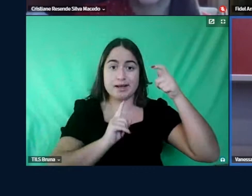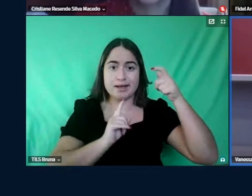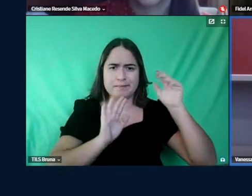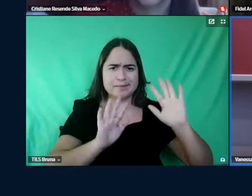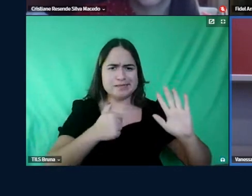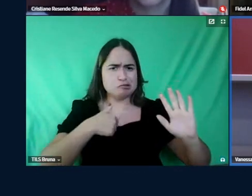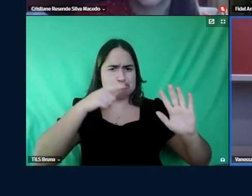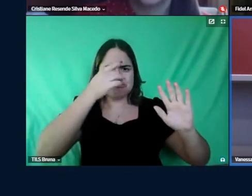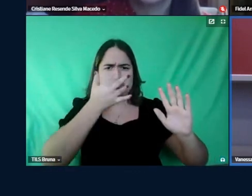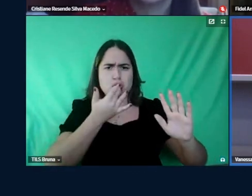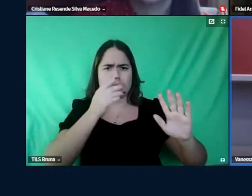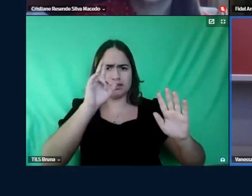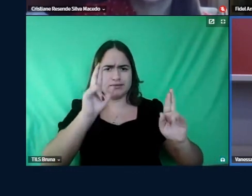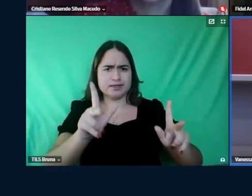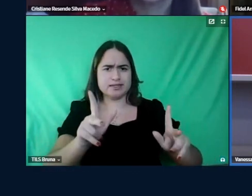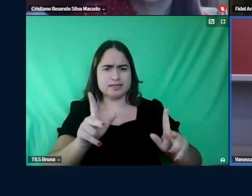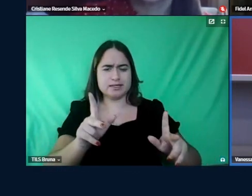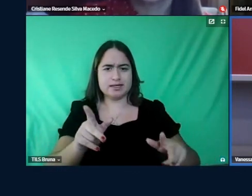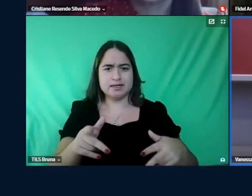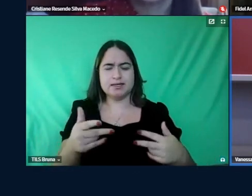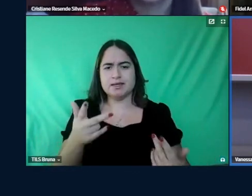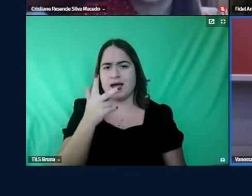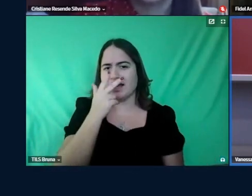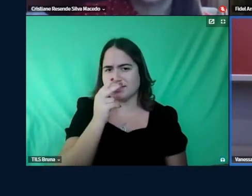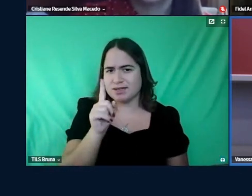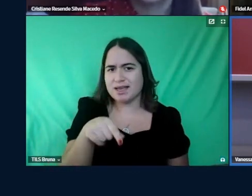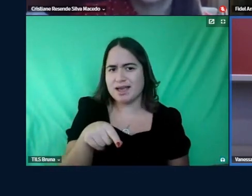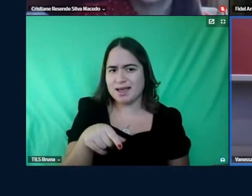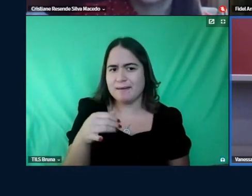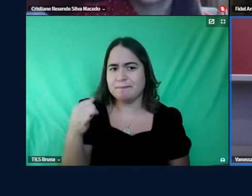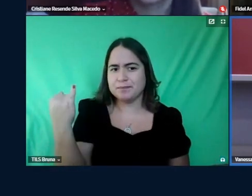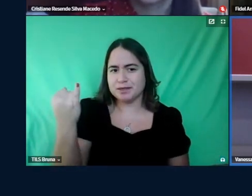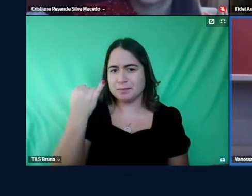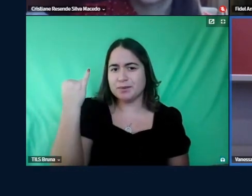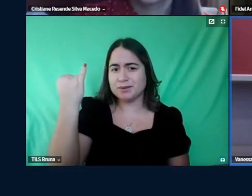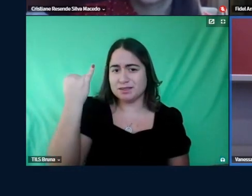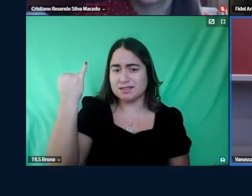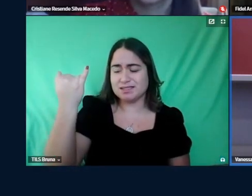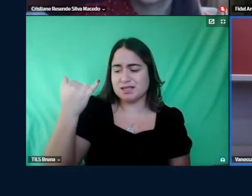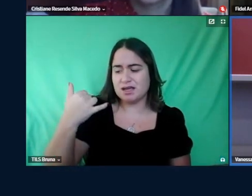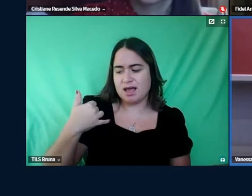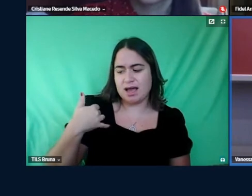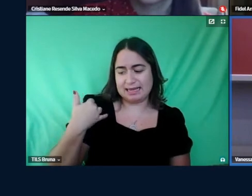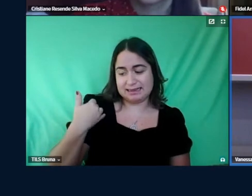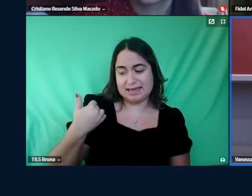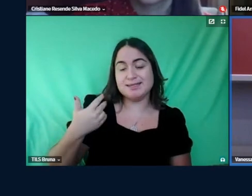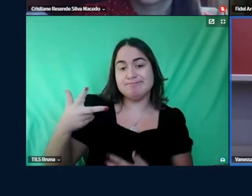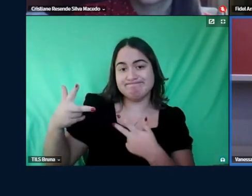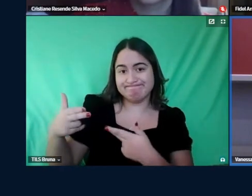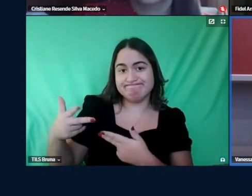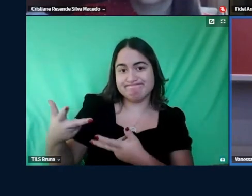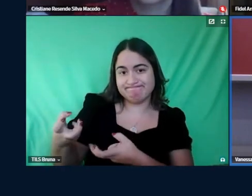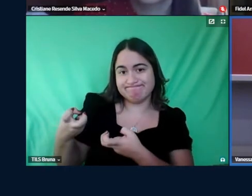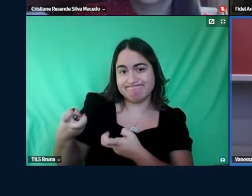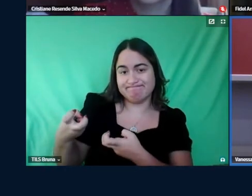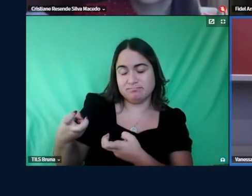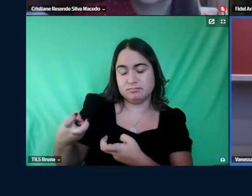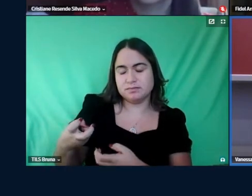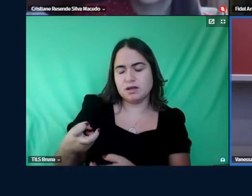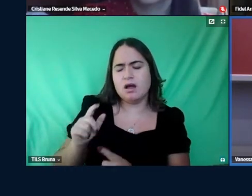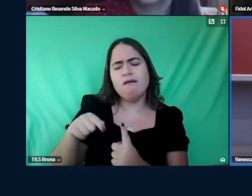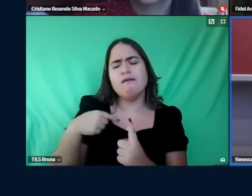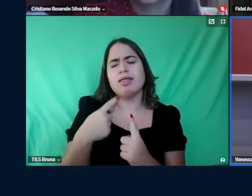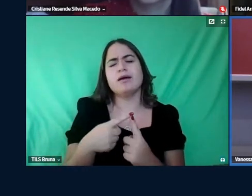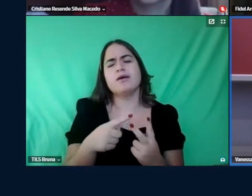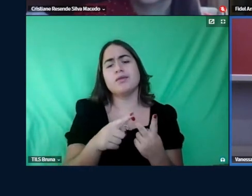então eu acho que é que é muito relevante a questão da faixa etária e outra coisa também porque